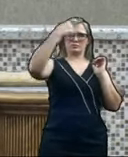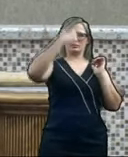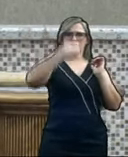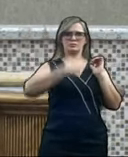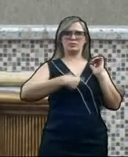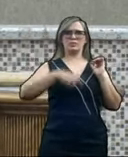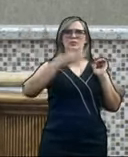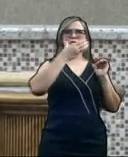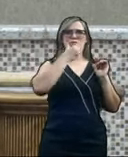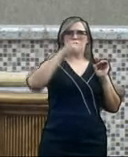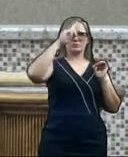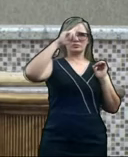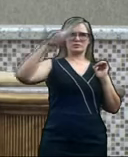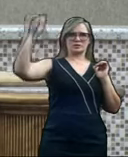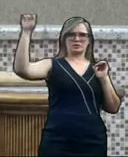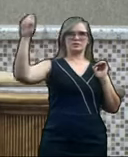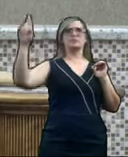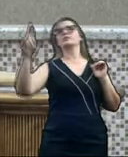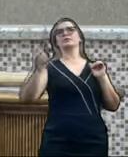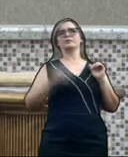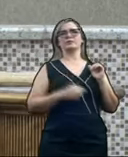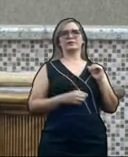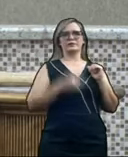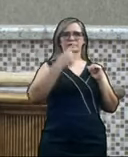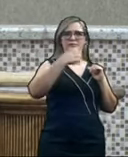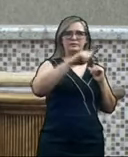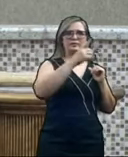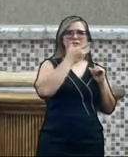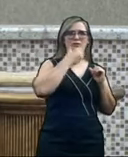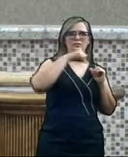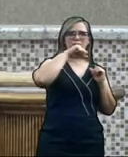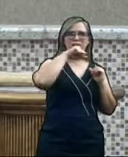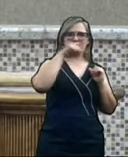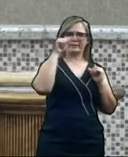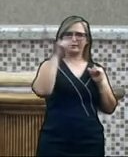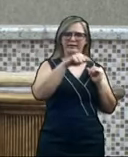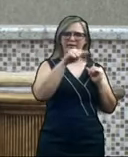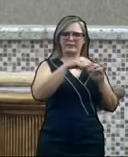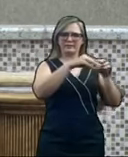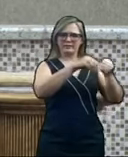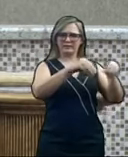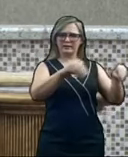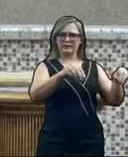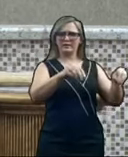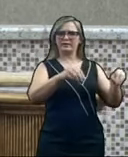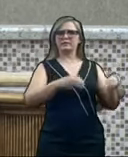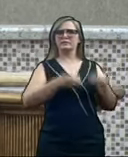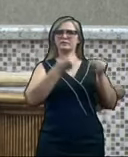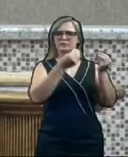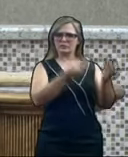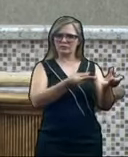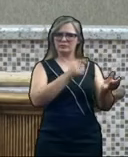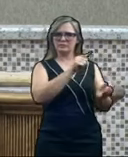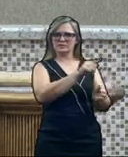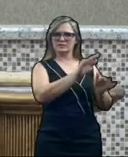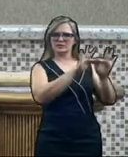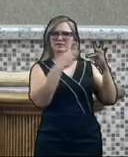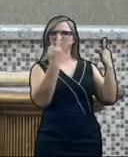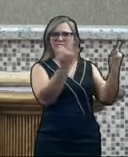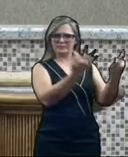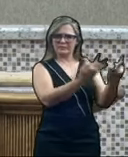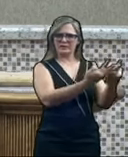pai eo Deus de Isaque Esta terra em que estás deitado tá darei a ti e a tua semente